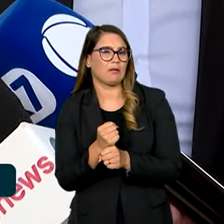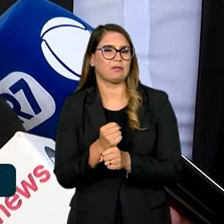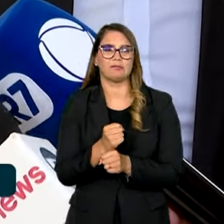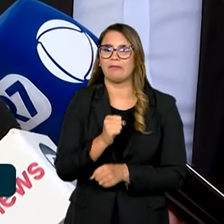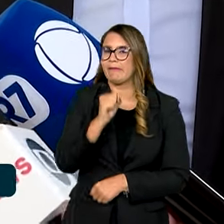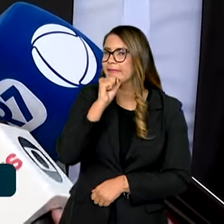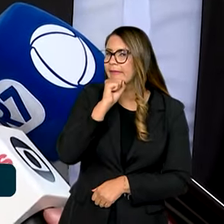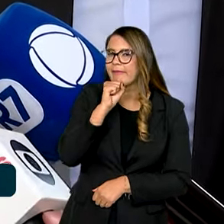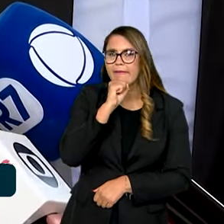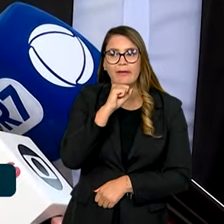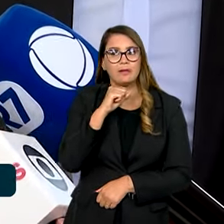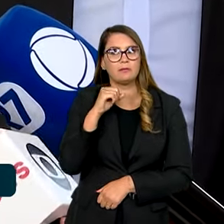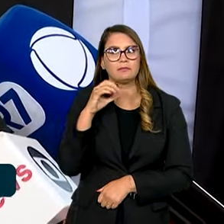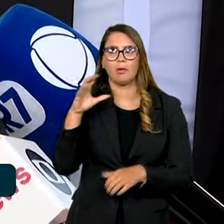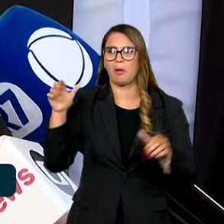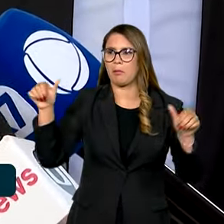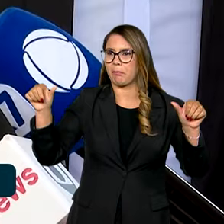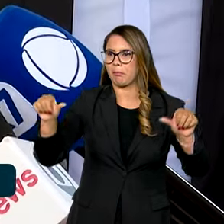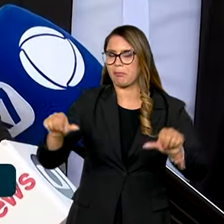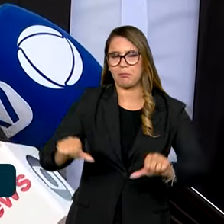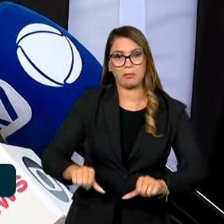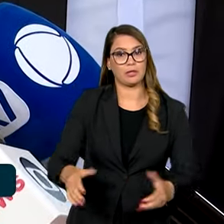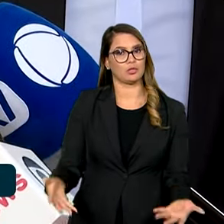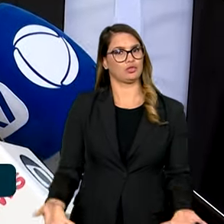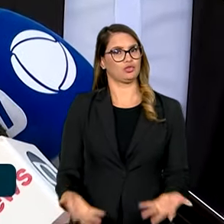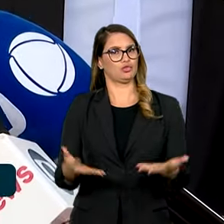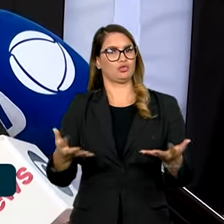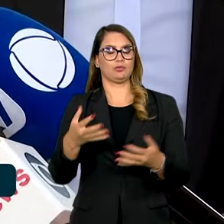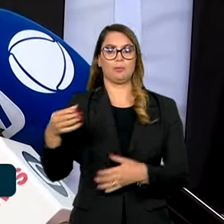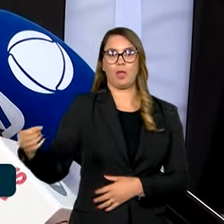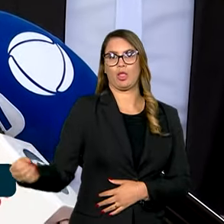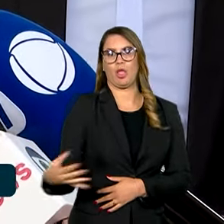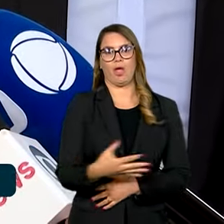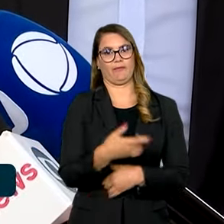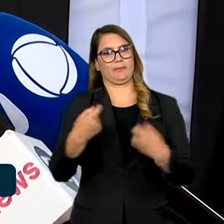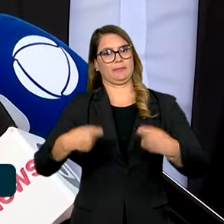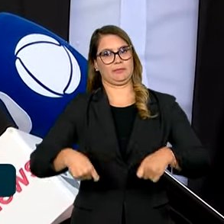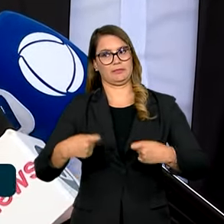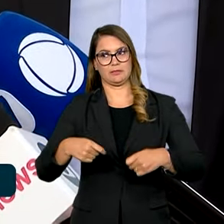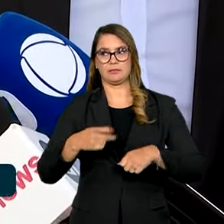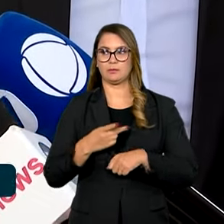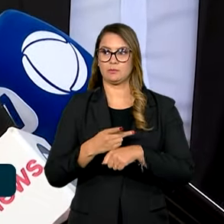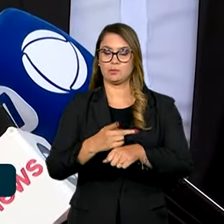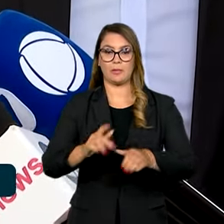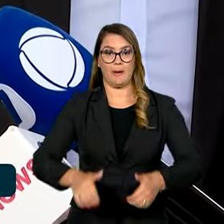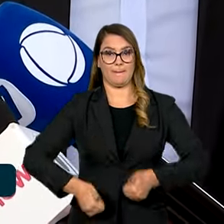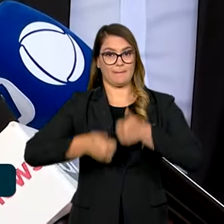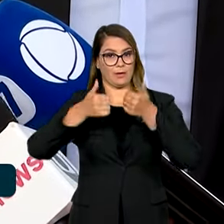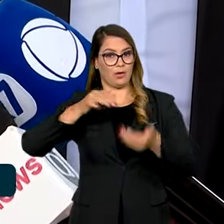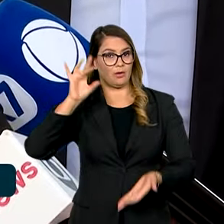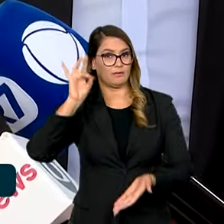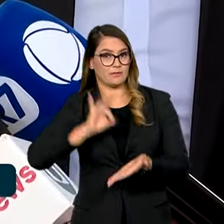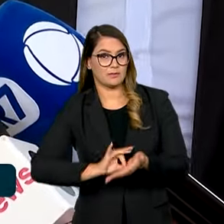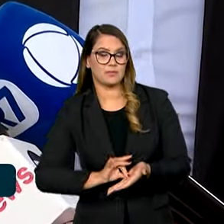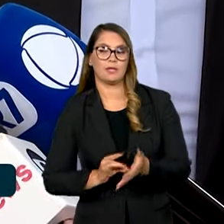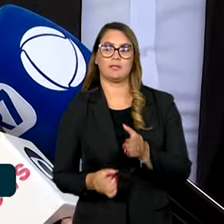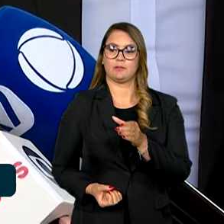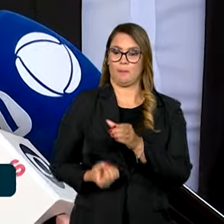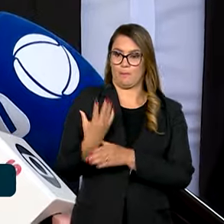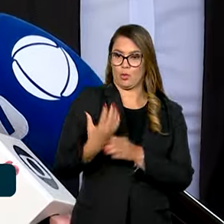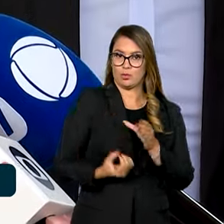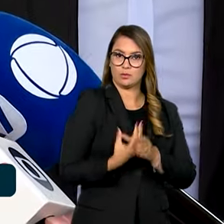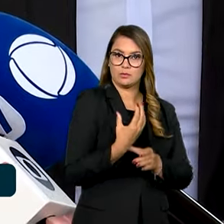depreciação superacelerada estimula você a renovar essas máquinas, buscando melhor eficiência,